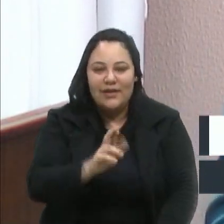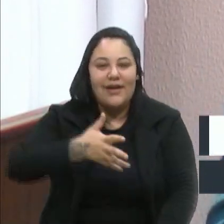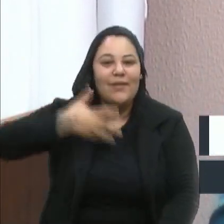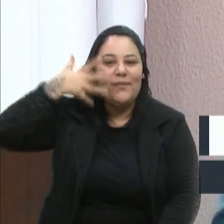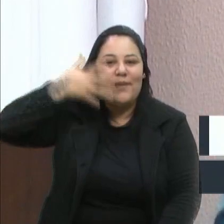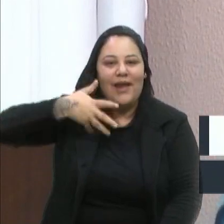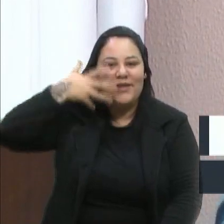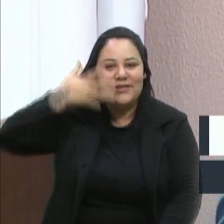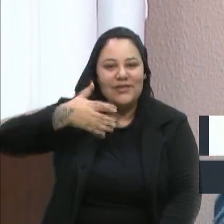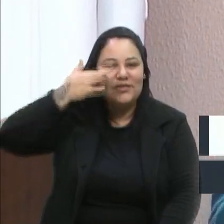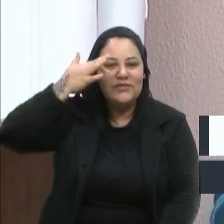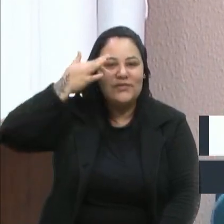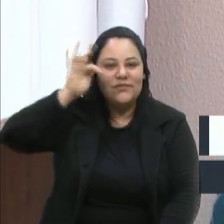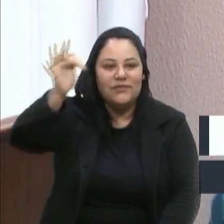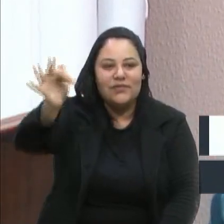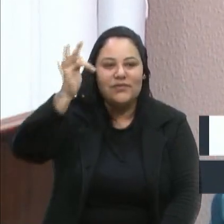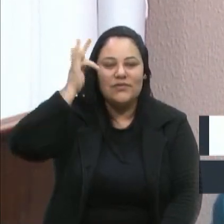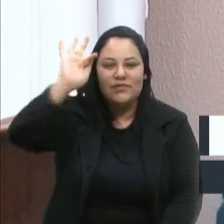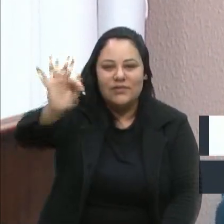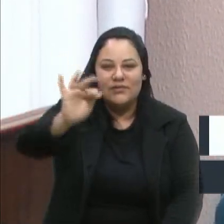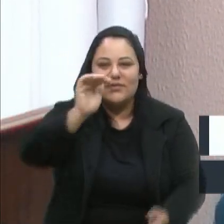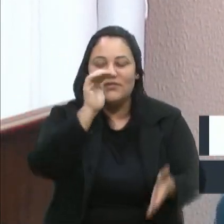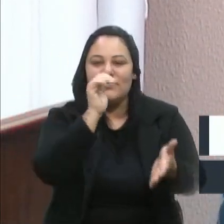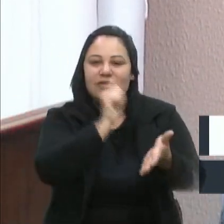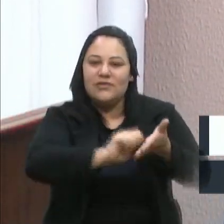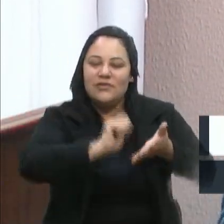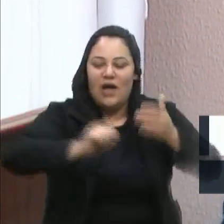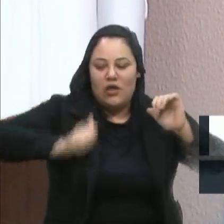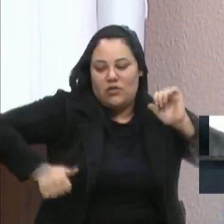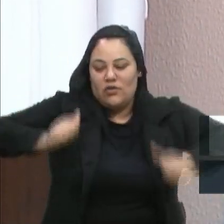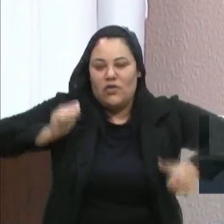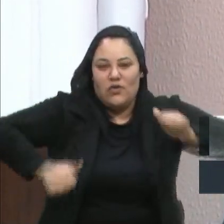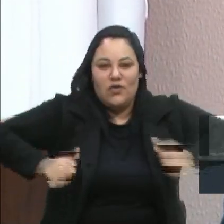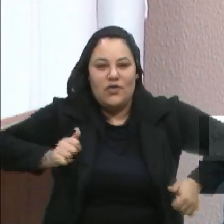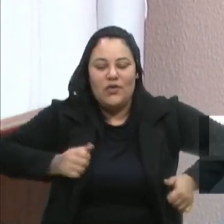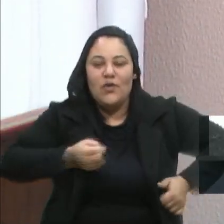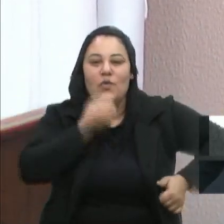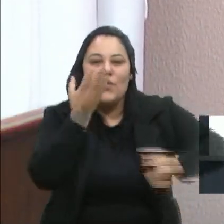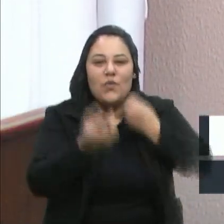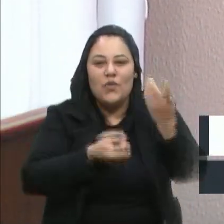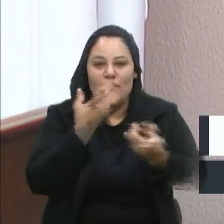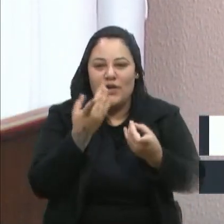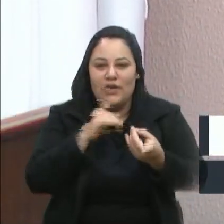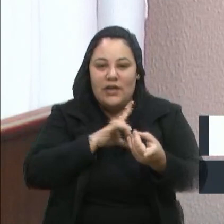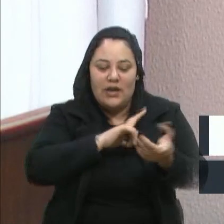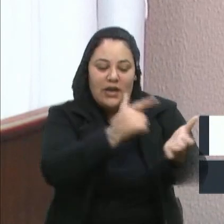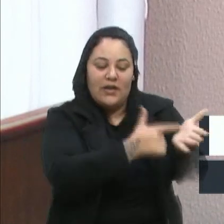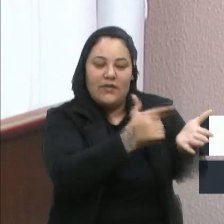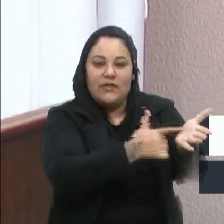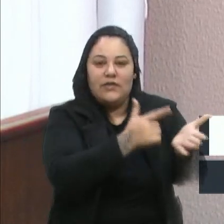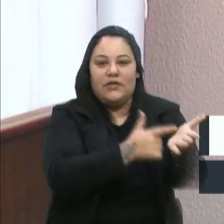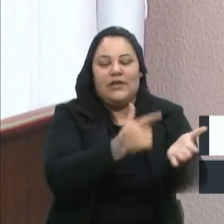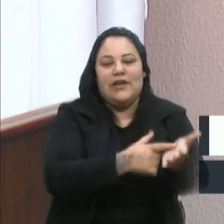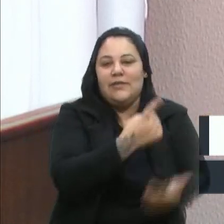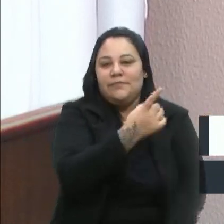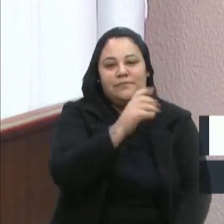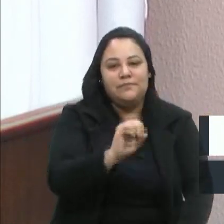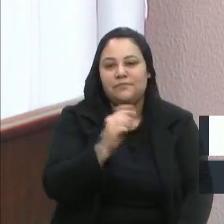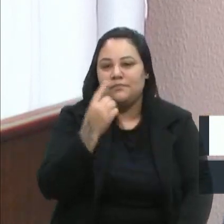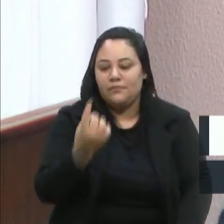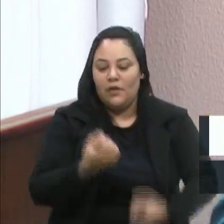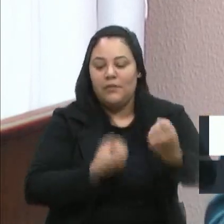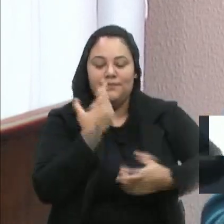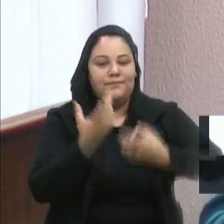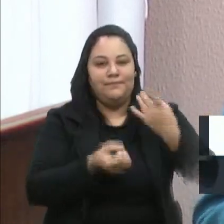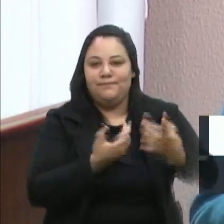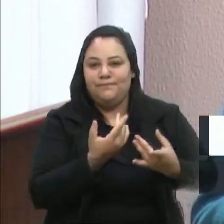palestrante, filósofo, escritor, cronista, que traz nessa obra 101 crônicas que foram publicadas no Jornal Pioneiro